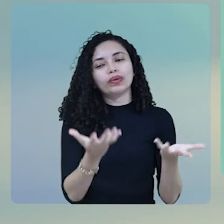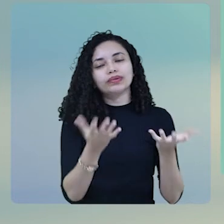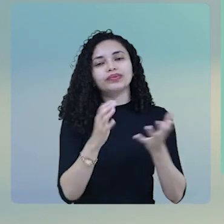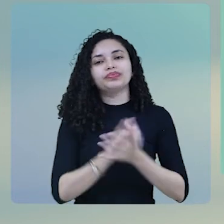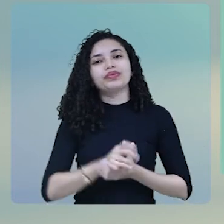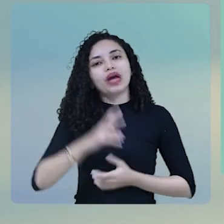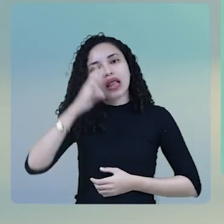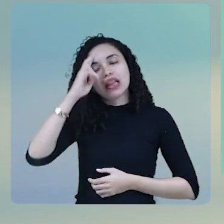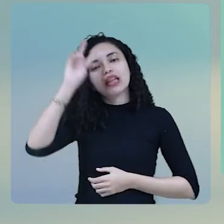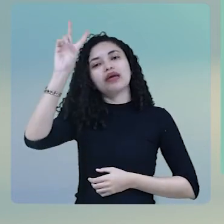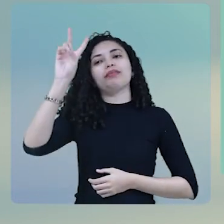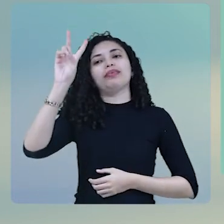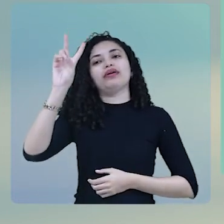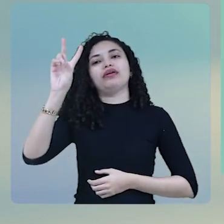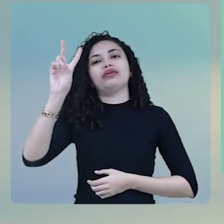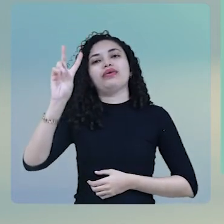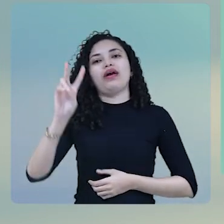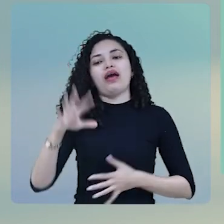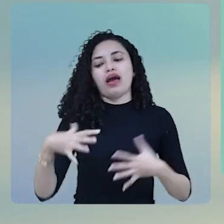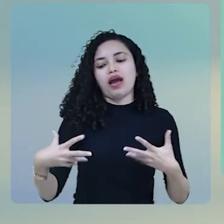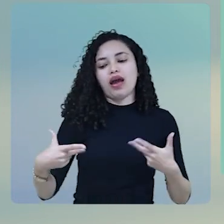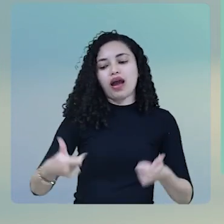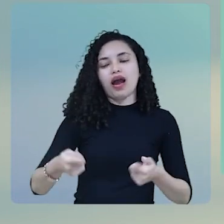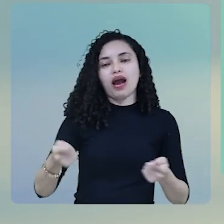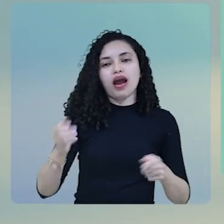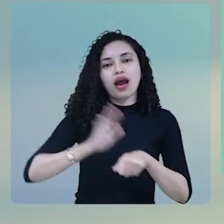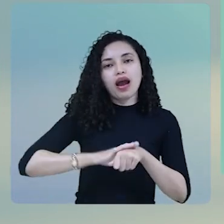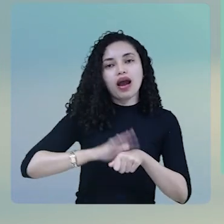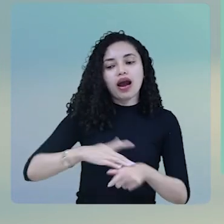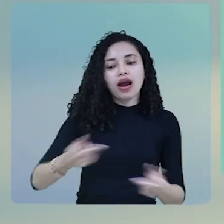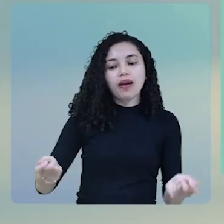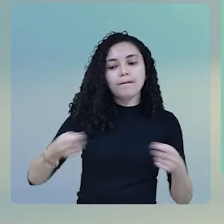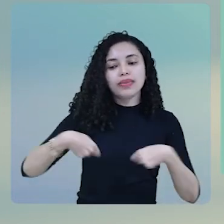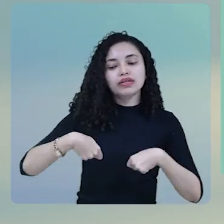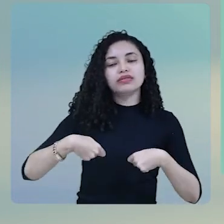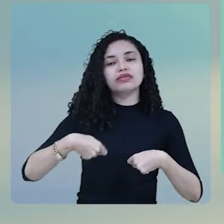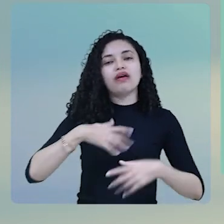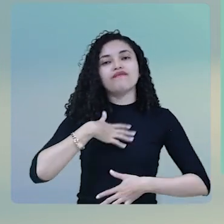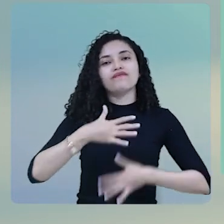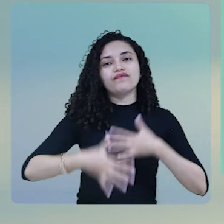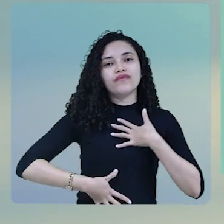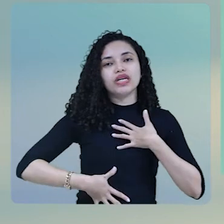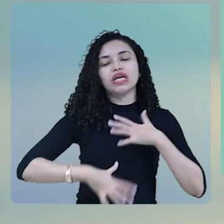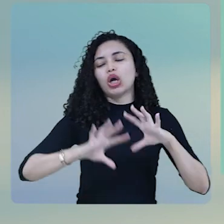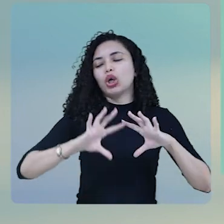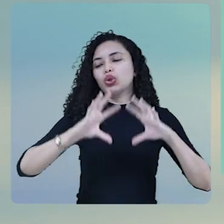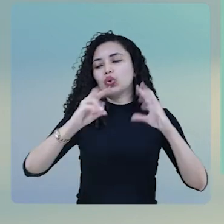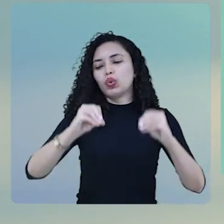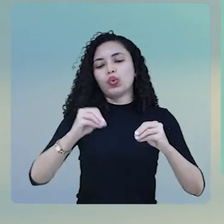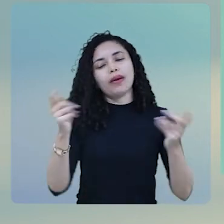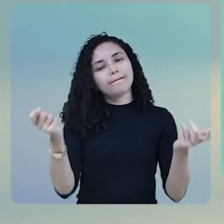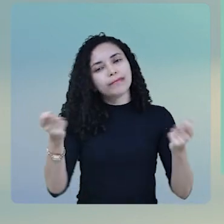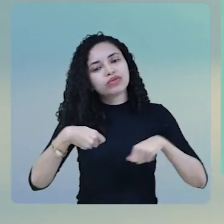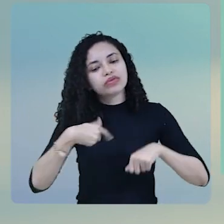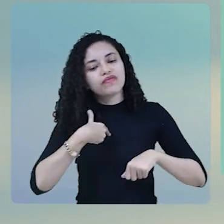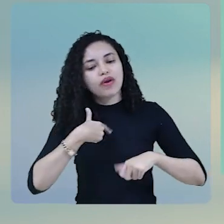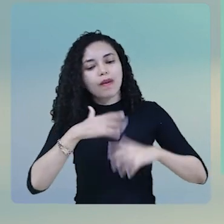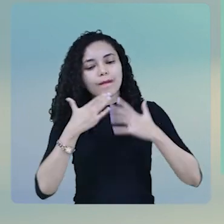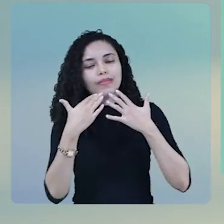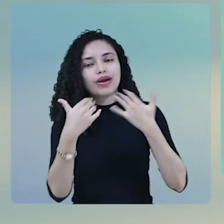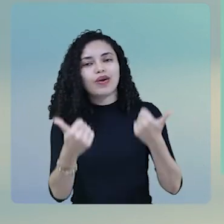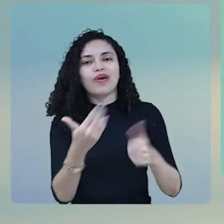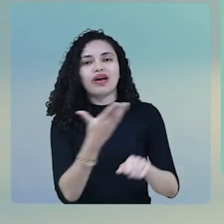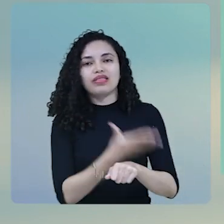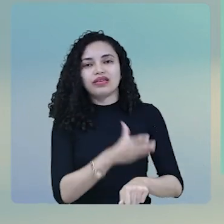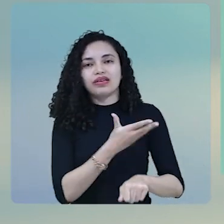aí pelo nosso cérebro. Então, lembrando mais uma vez, capacidade física, tudo aquilo